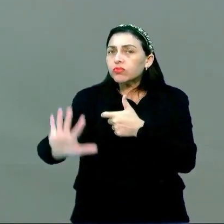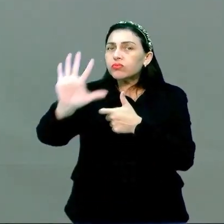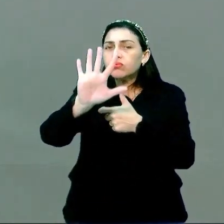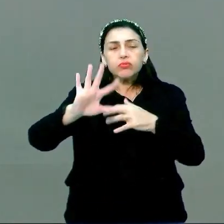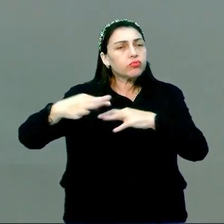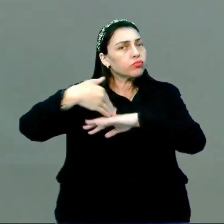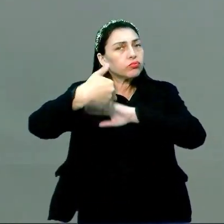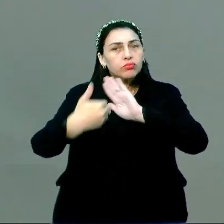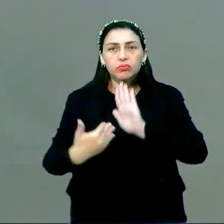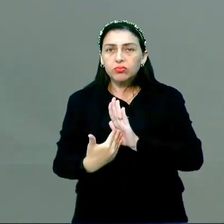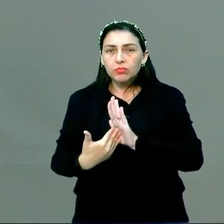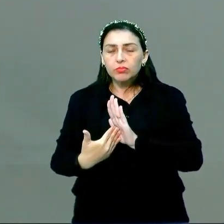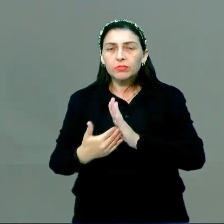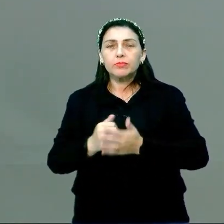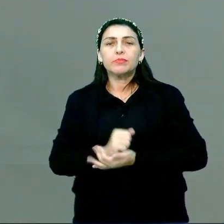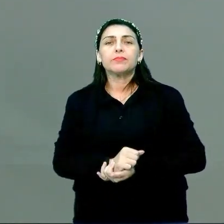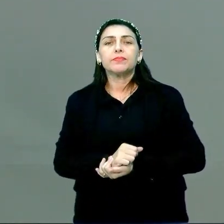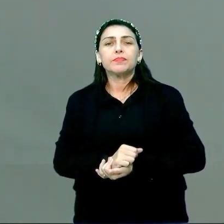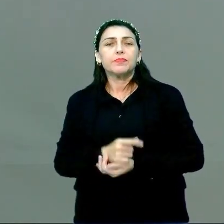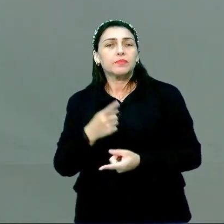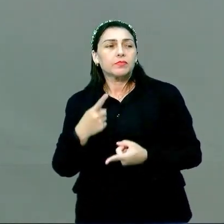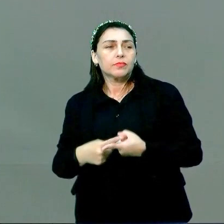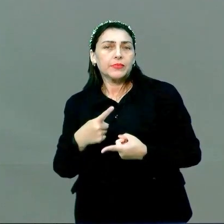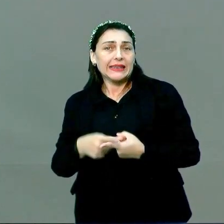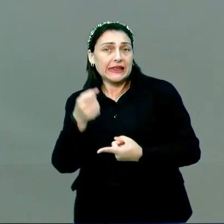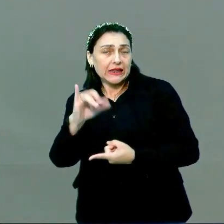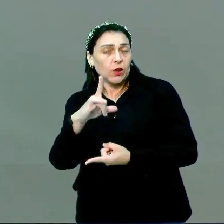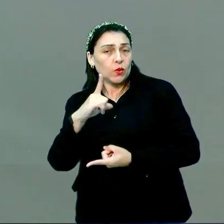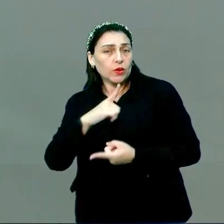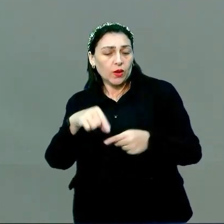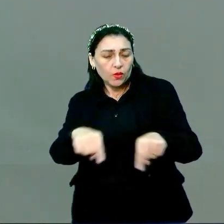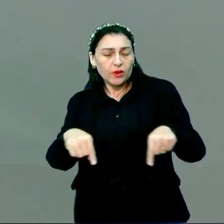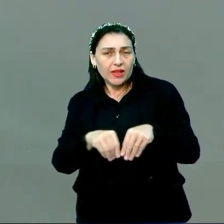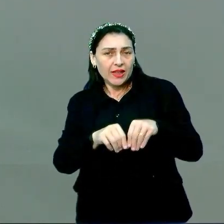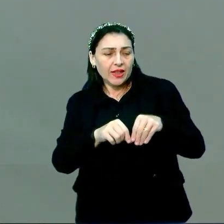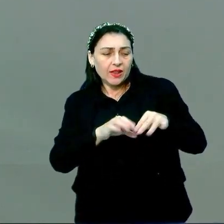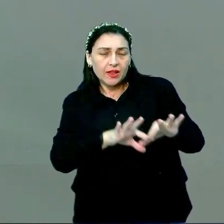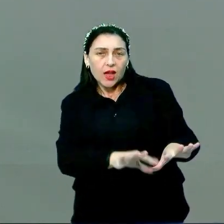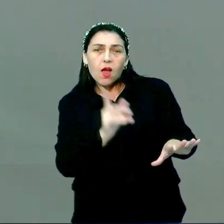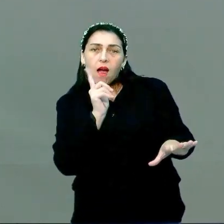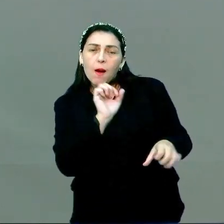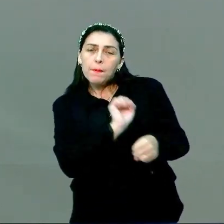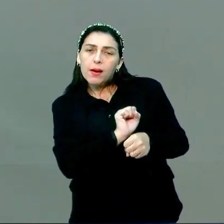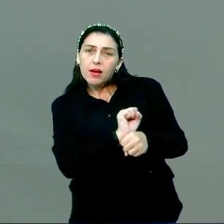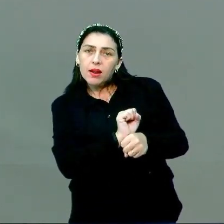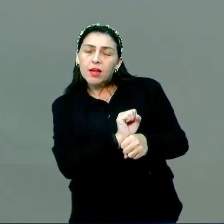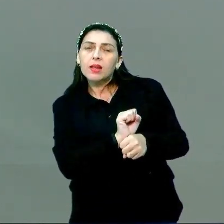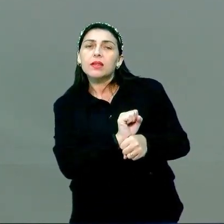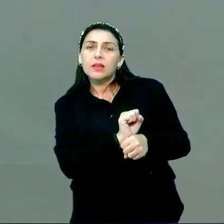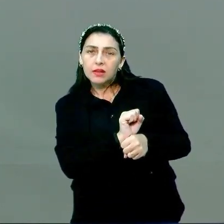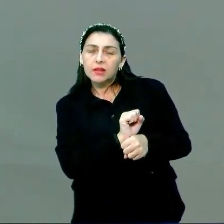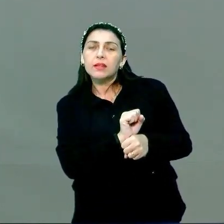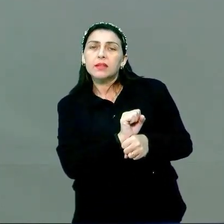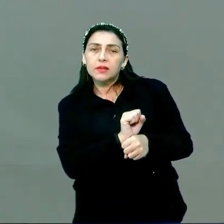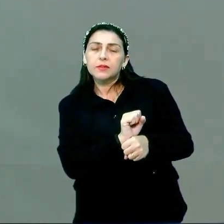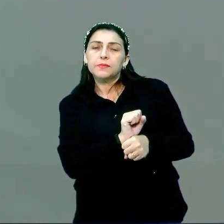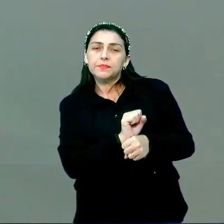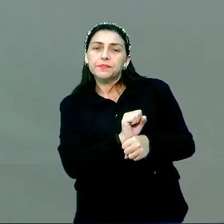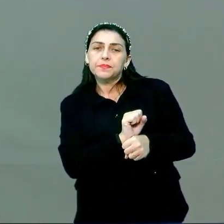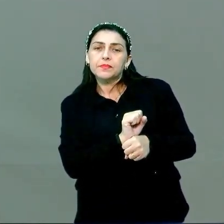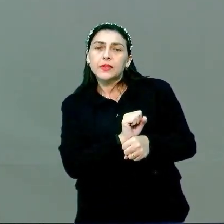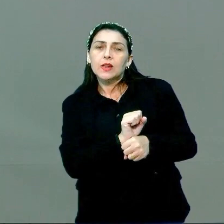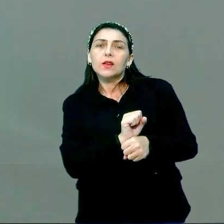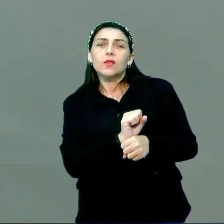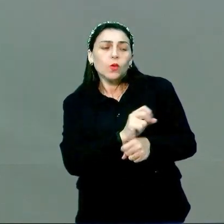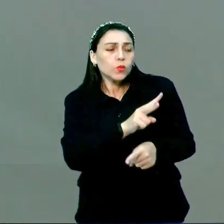de todos? Porque assim, gente, se eu tenho um quintal e eu deixo água parada, automaticamente eu